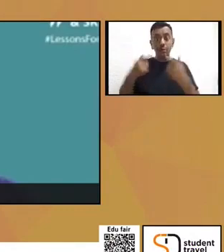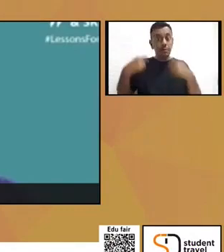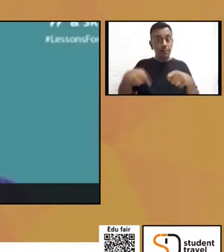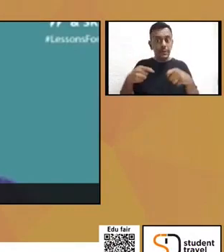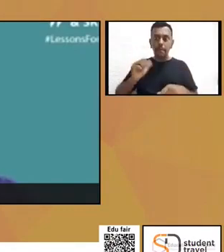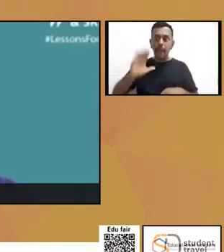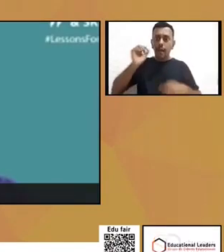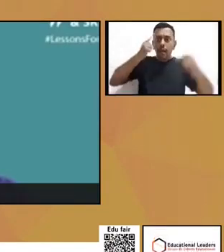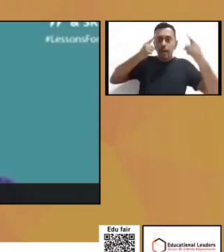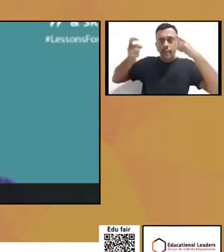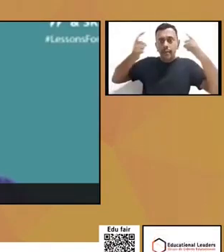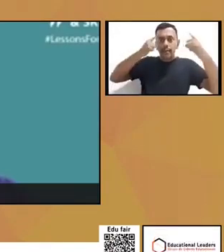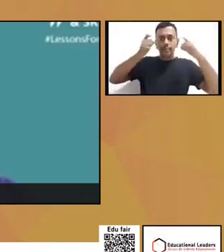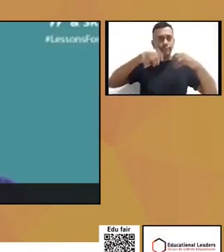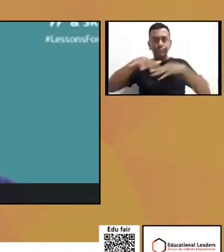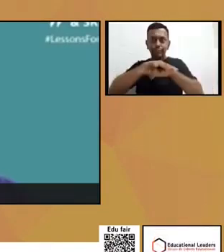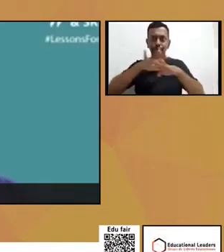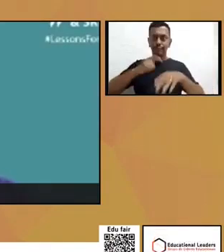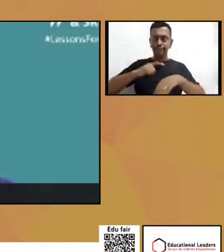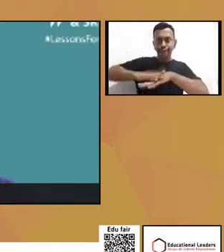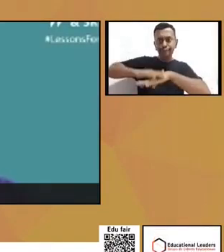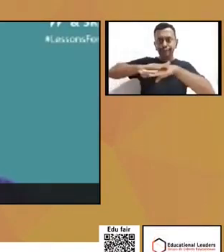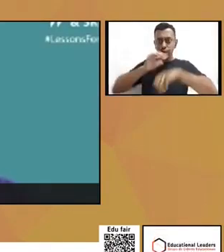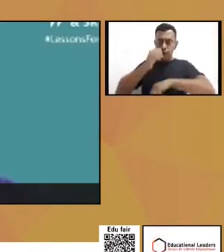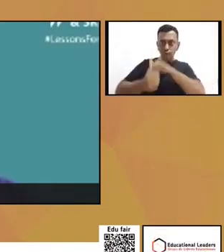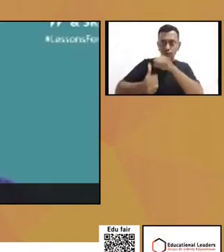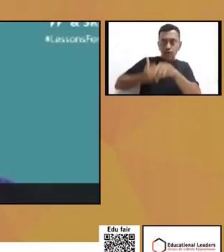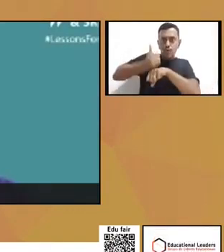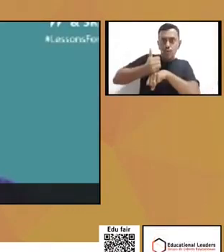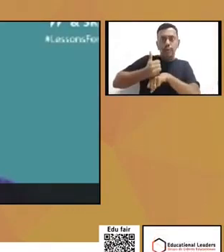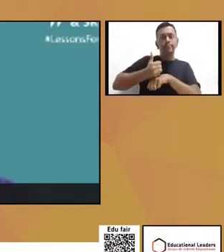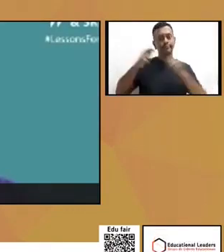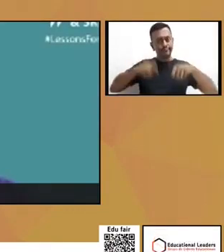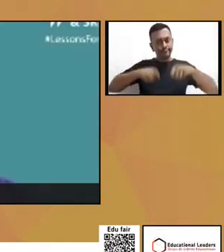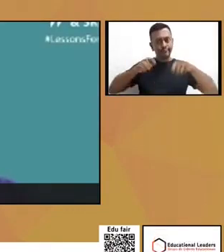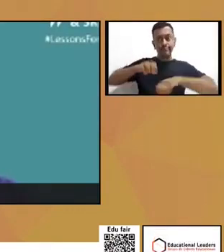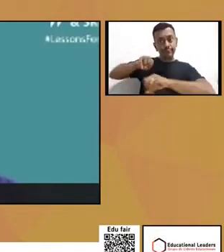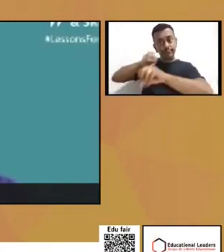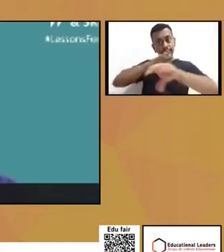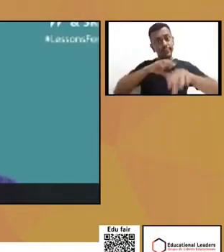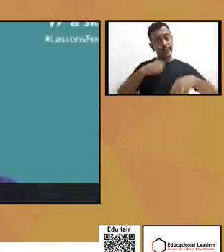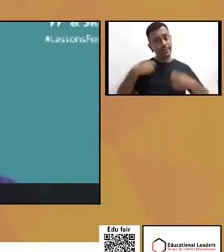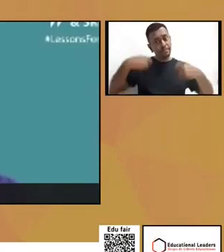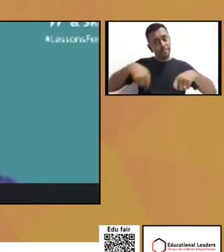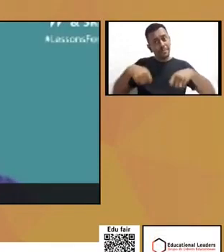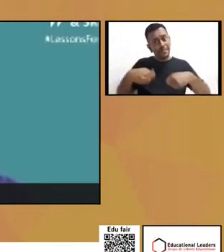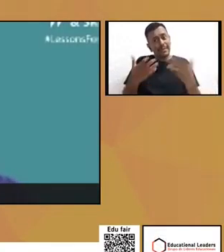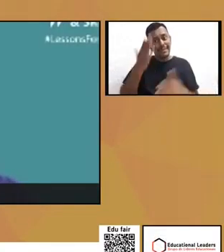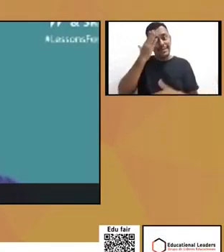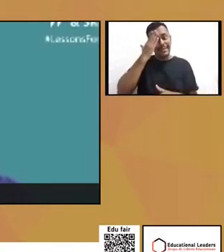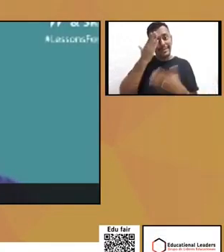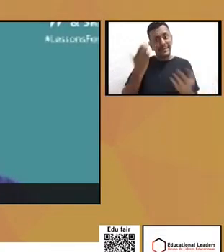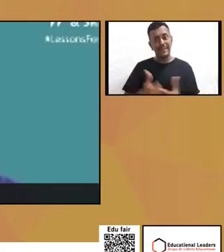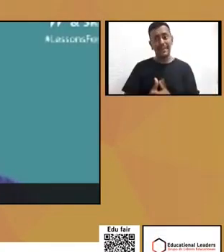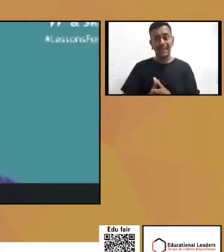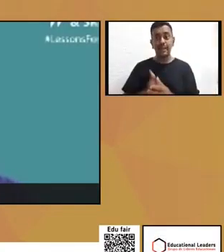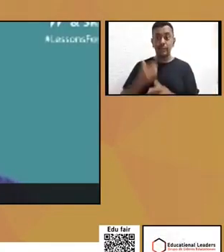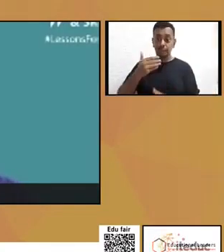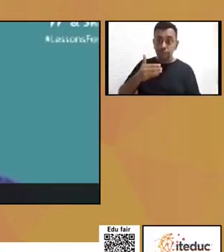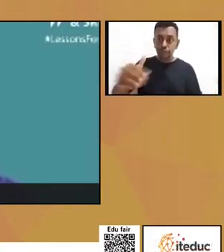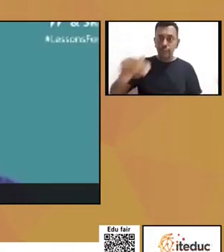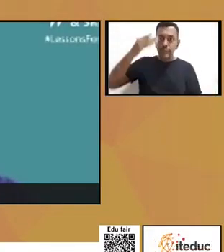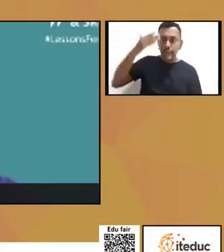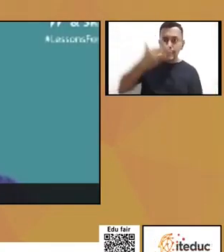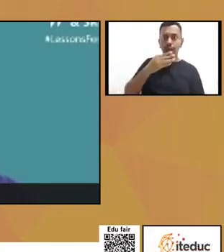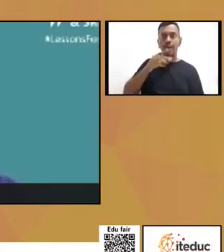flexíveis e autônomos para responder a esse desafio. Sim, uma boa notícia é que